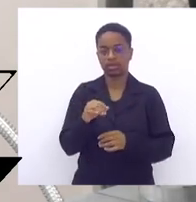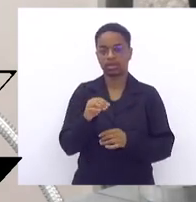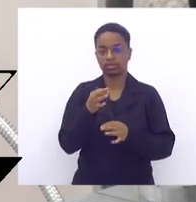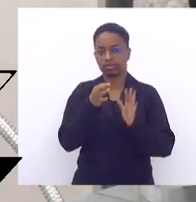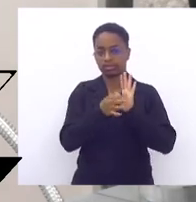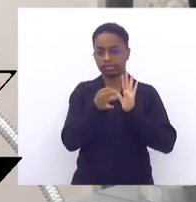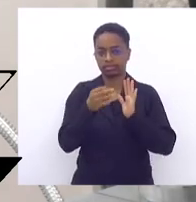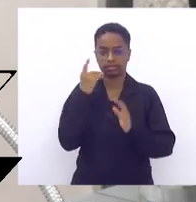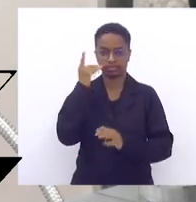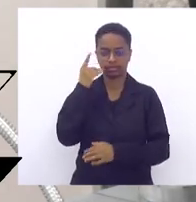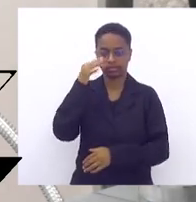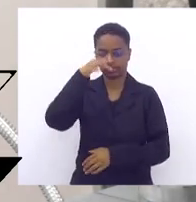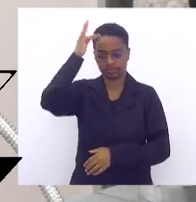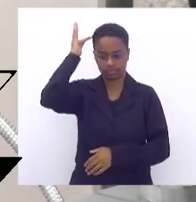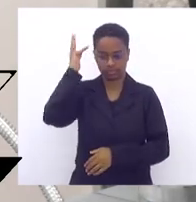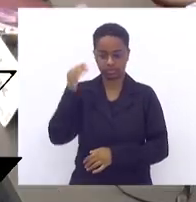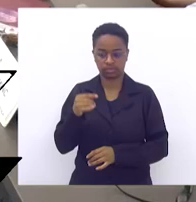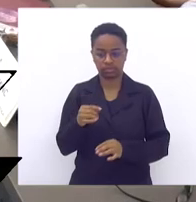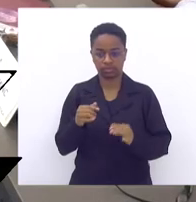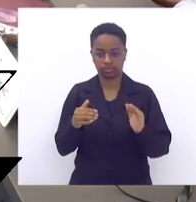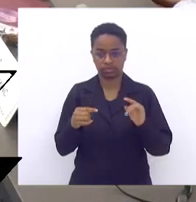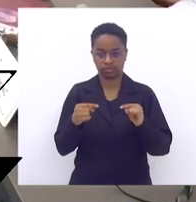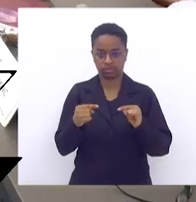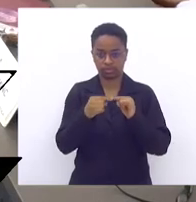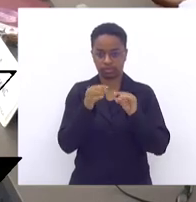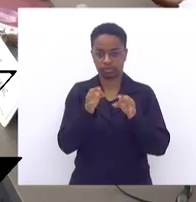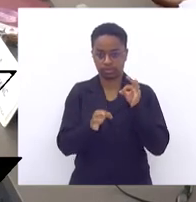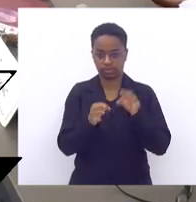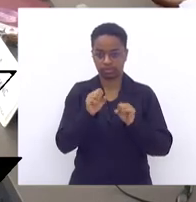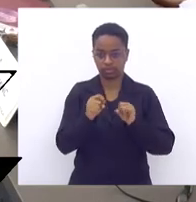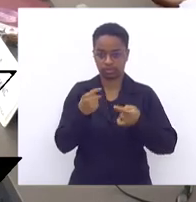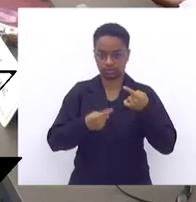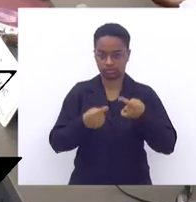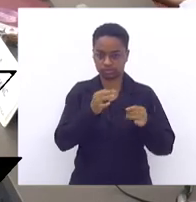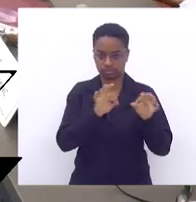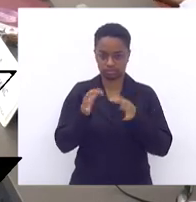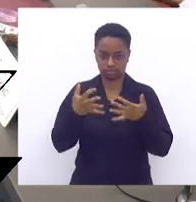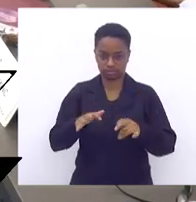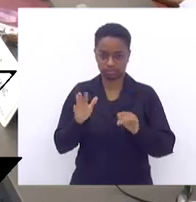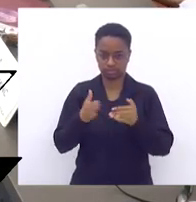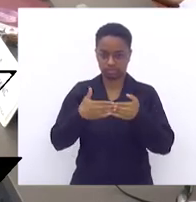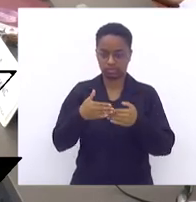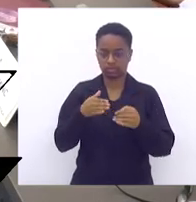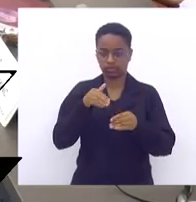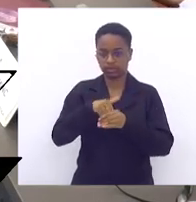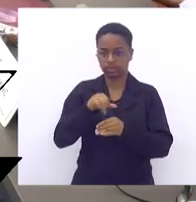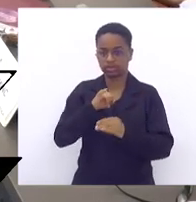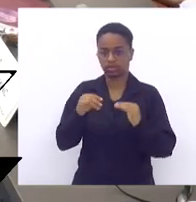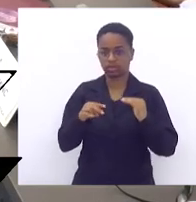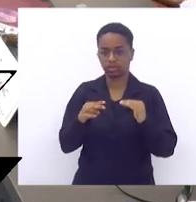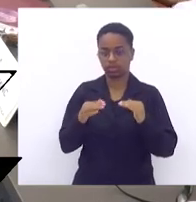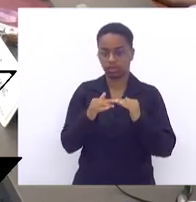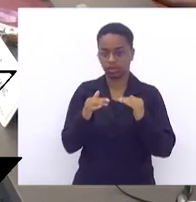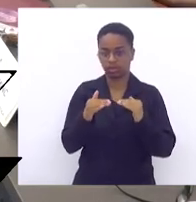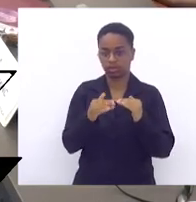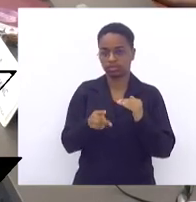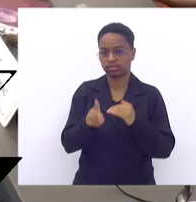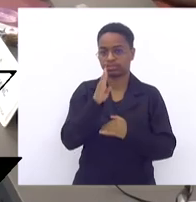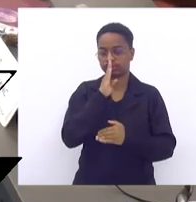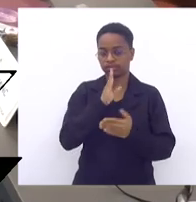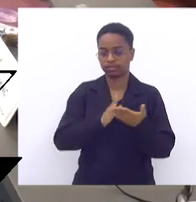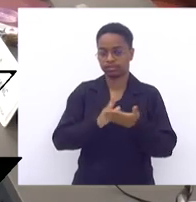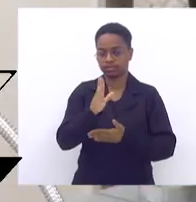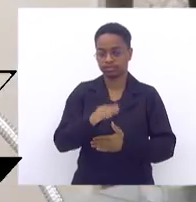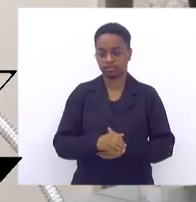Pacheco. O parecer é pela juridicidade. Em discussão. Não havendo quem queira discutir, encerrada a discussão. Em votação, senhores que aprovam, permaneçam como estão, aprovado. 17